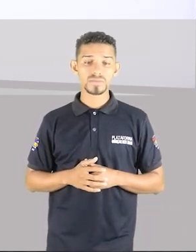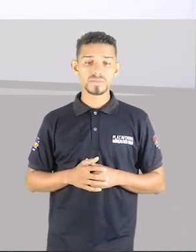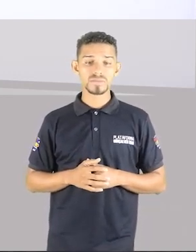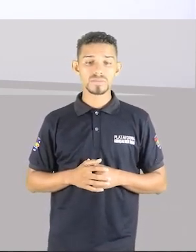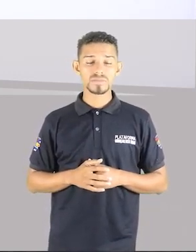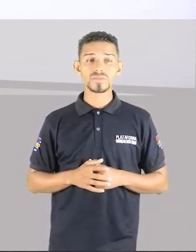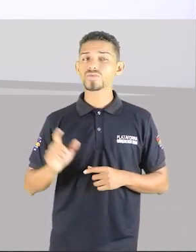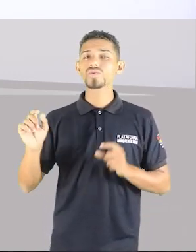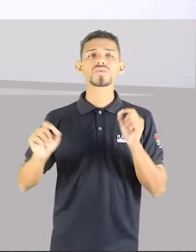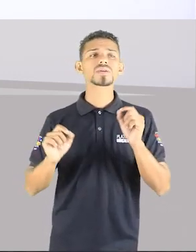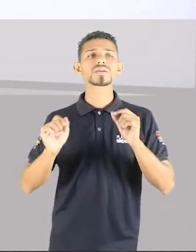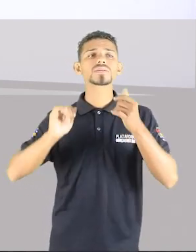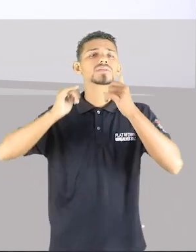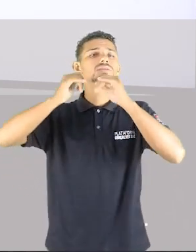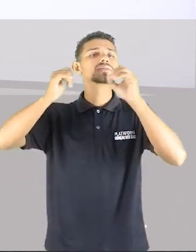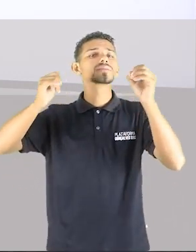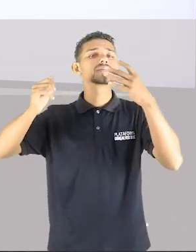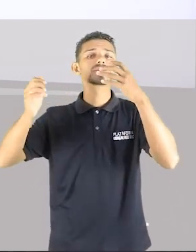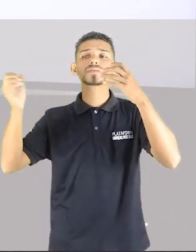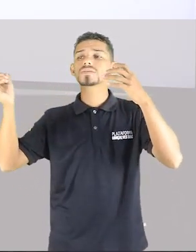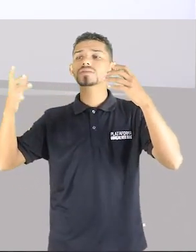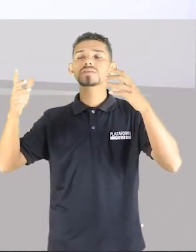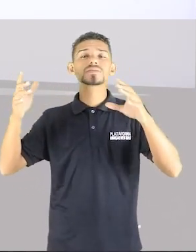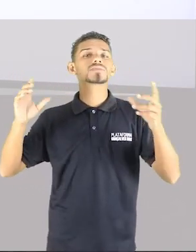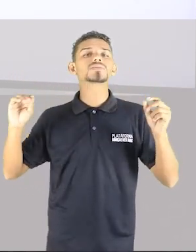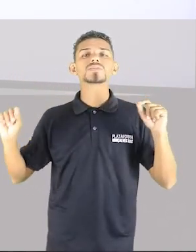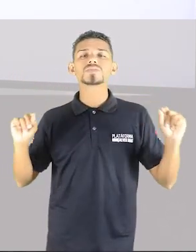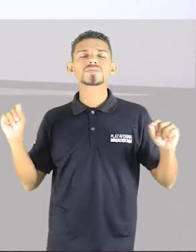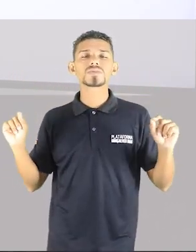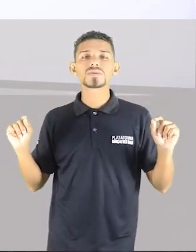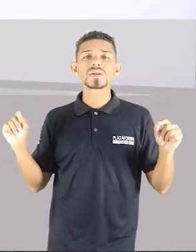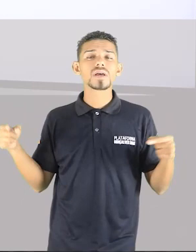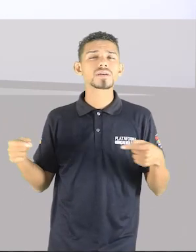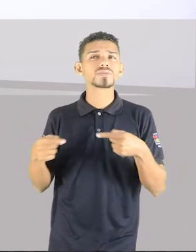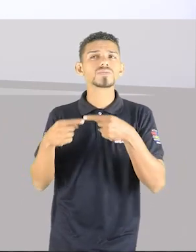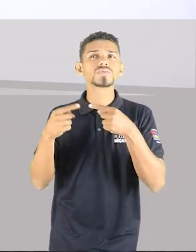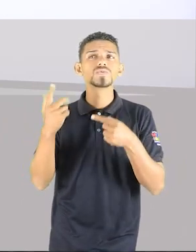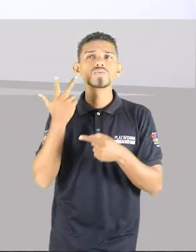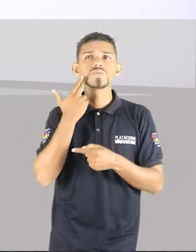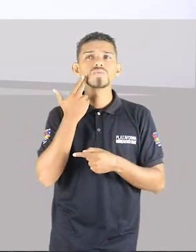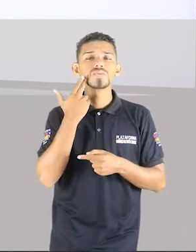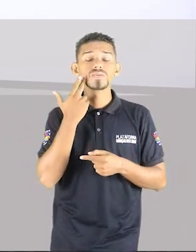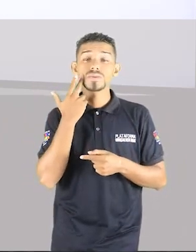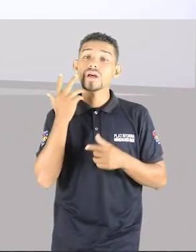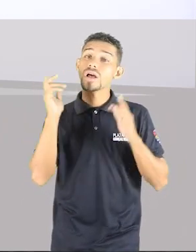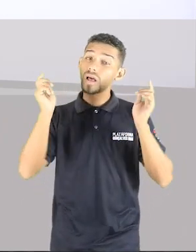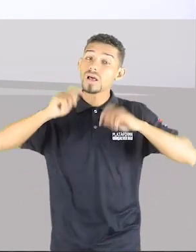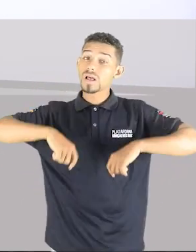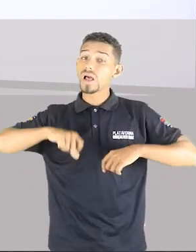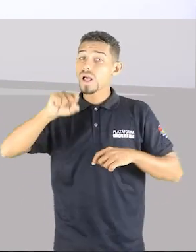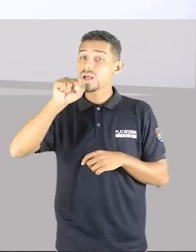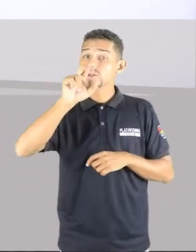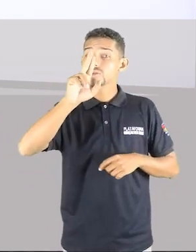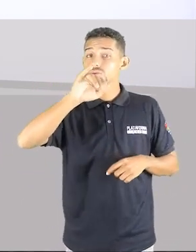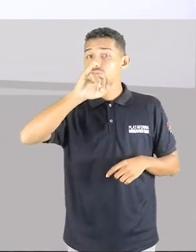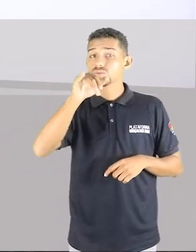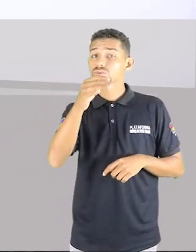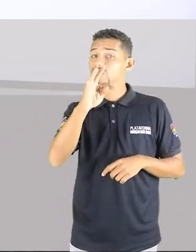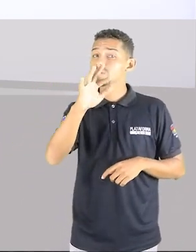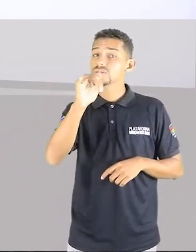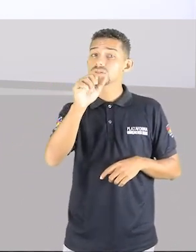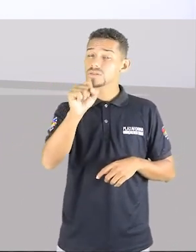essa lâmpada e essa lâmpada elas vão ter em comum elas vão estar sujeitas vão